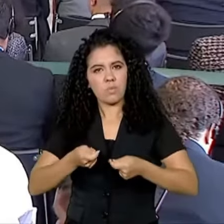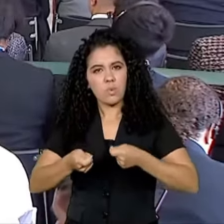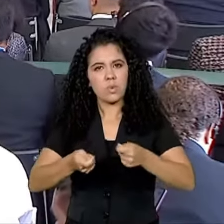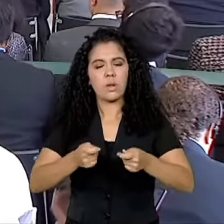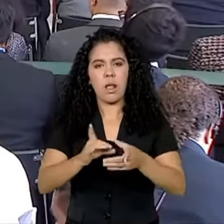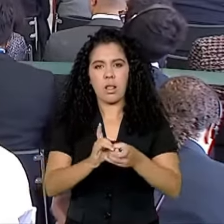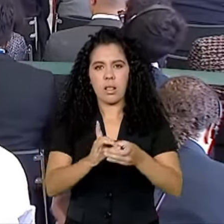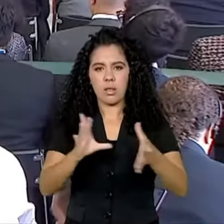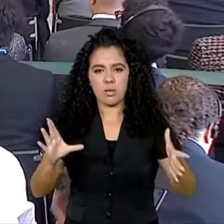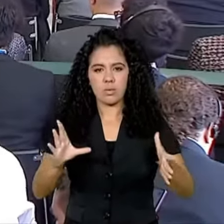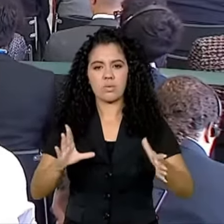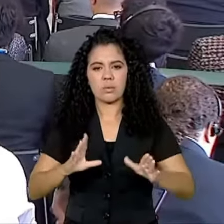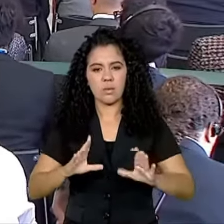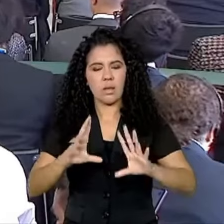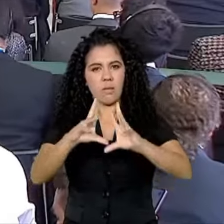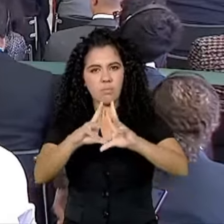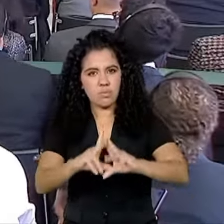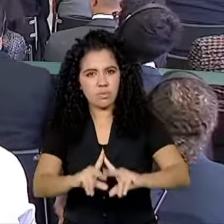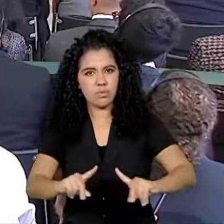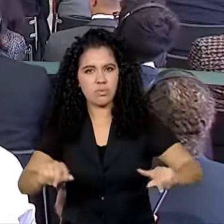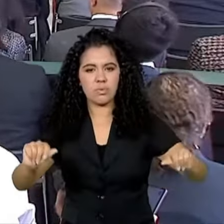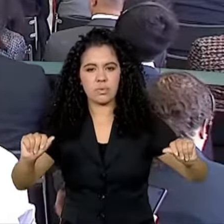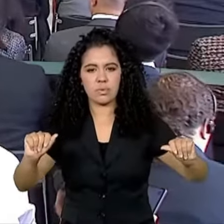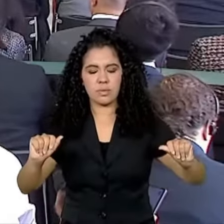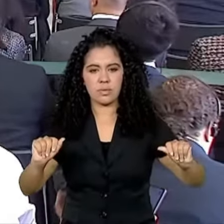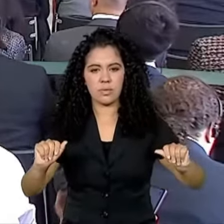e levar a cabo este combate